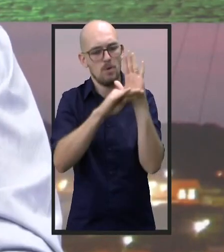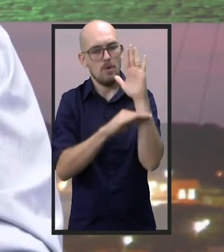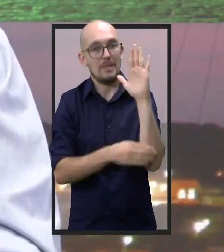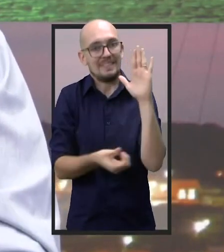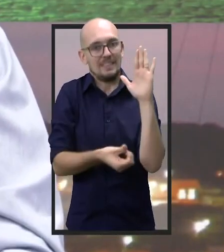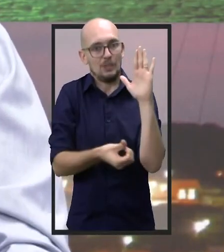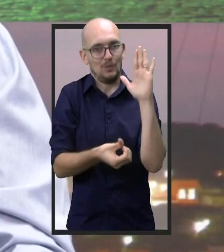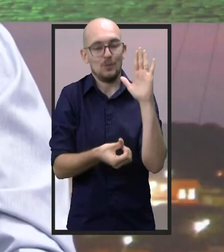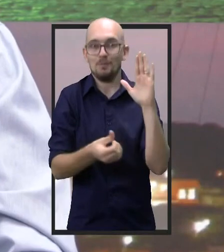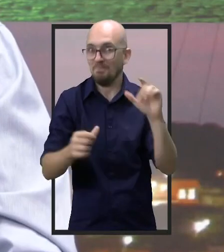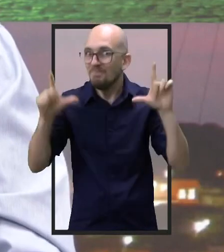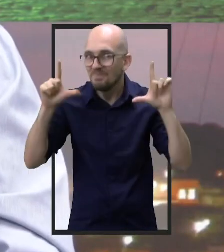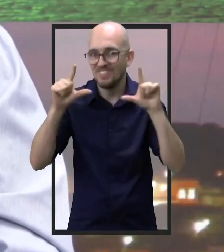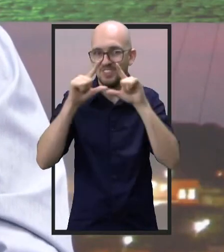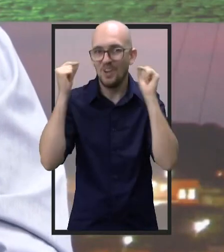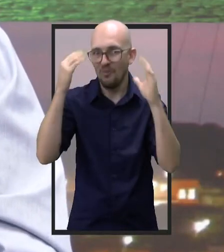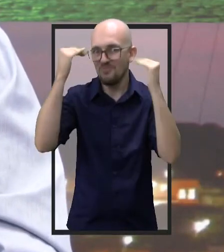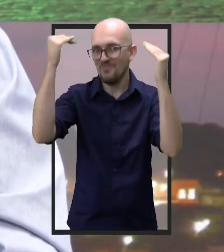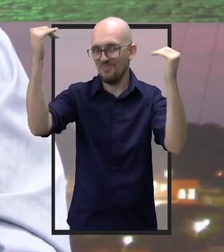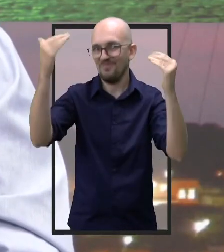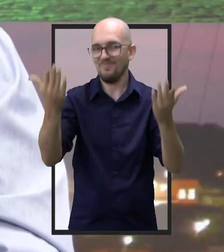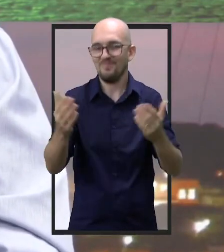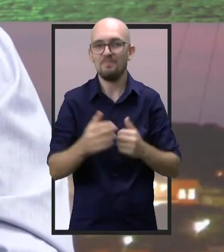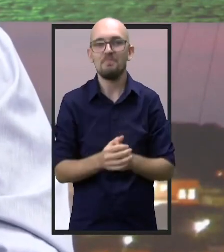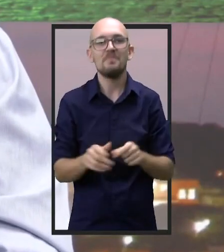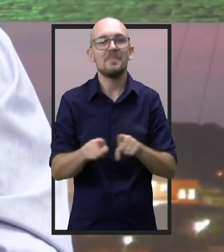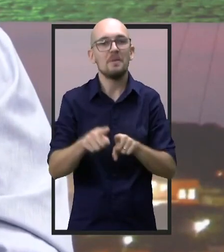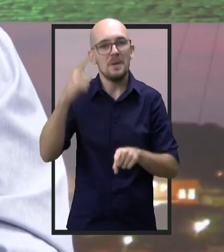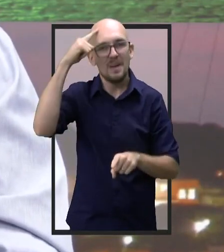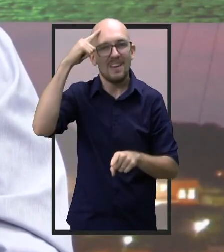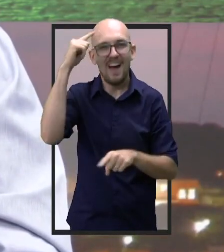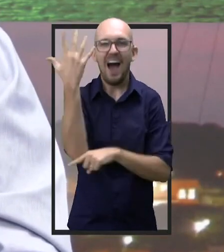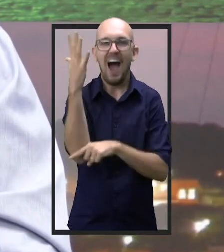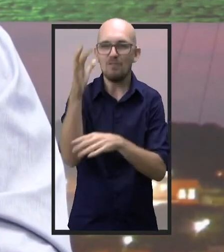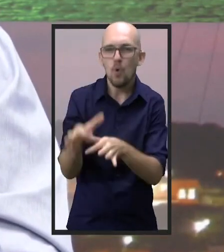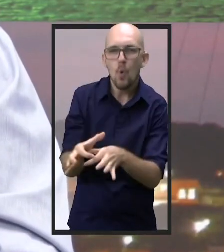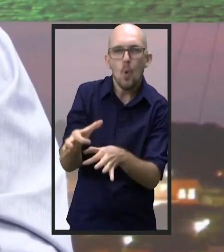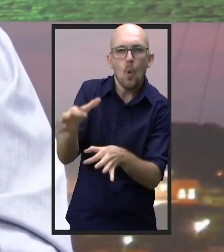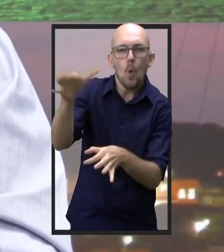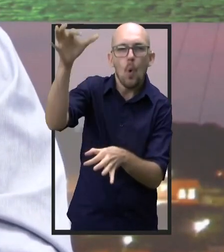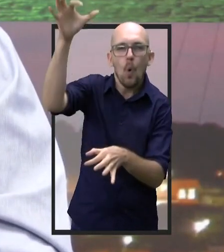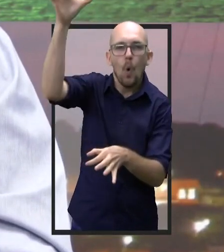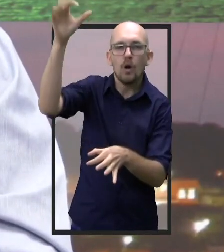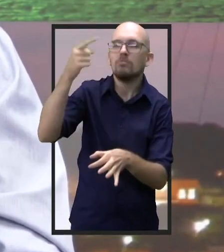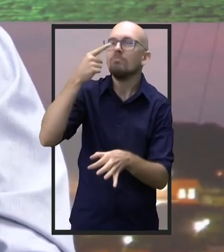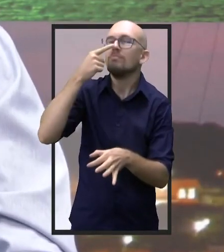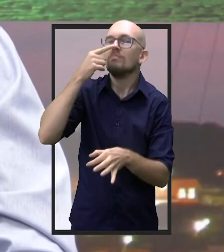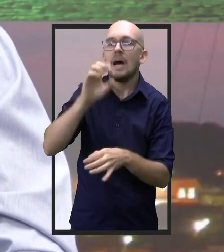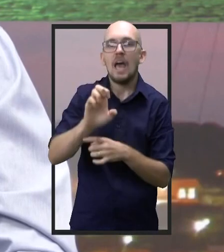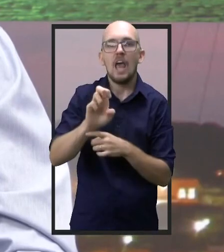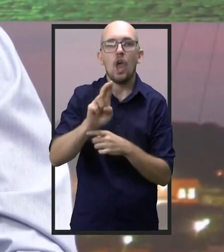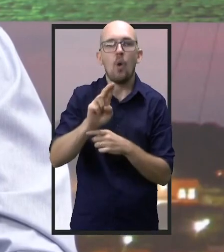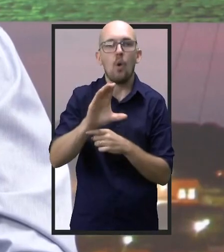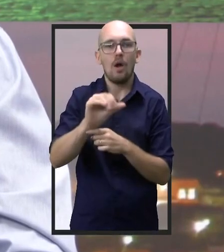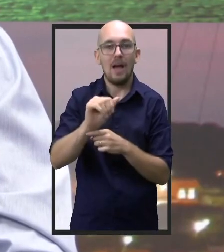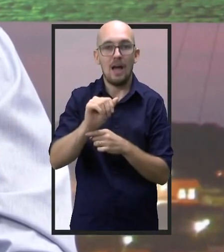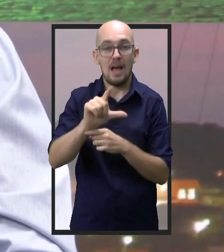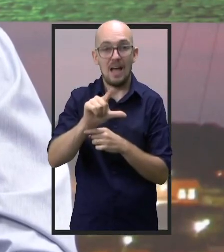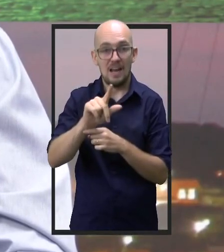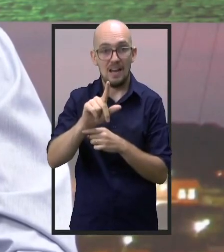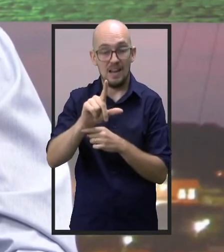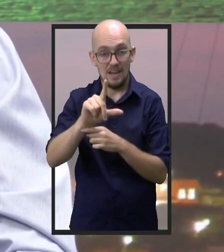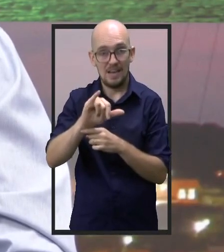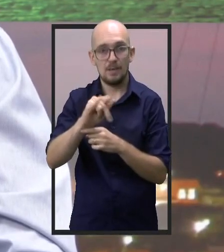foto. Se nós pensarmos em eucalipto, São Paulo é o 2º